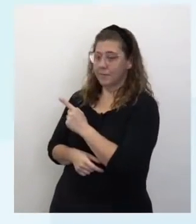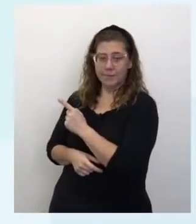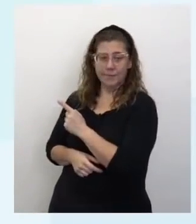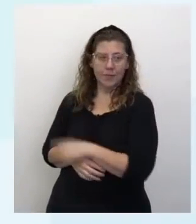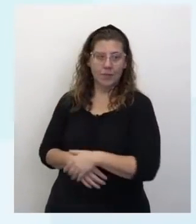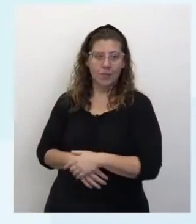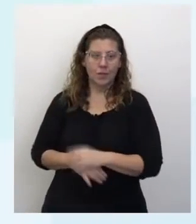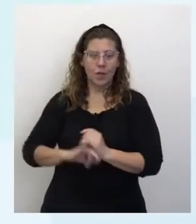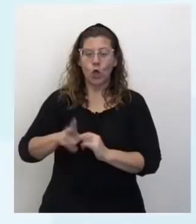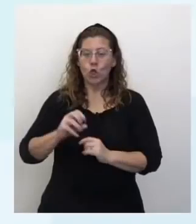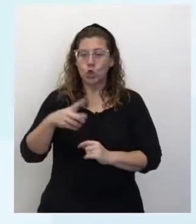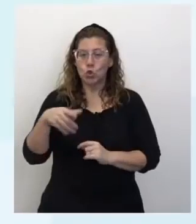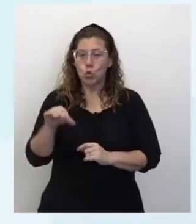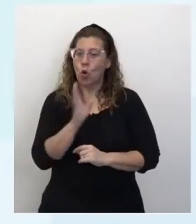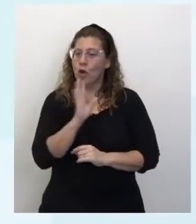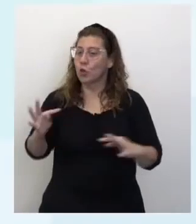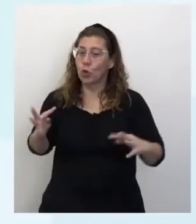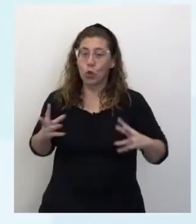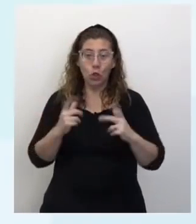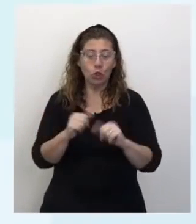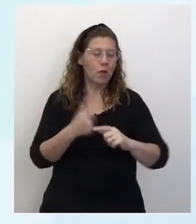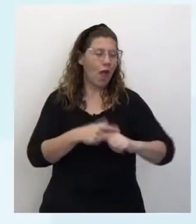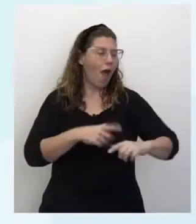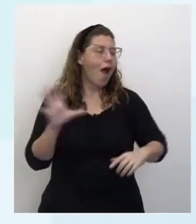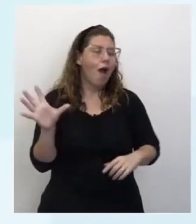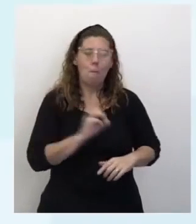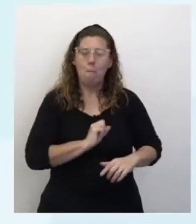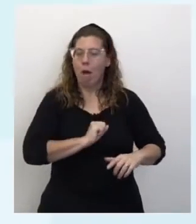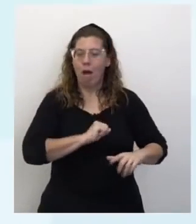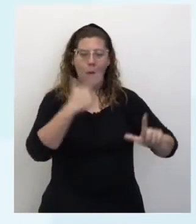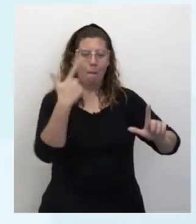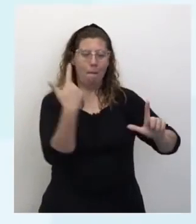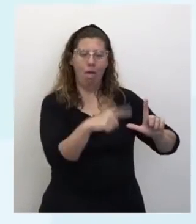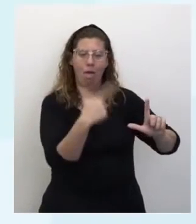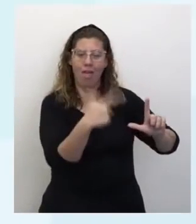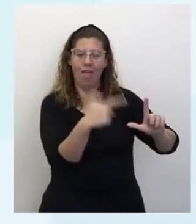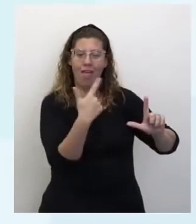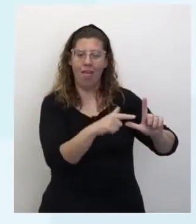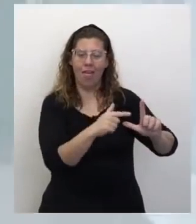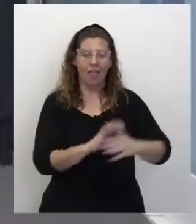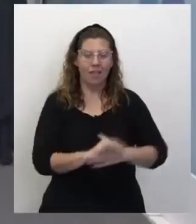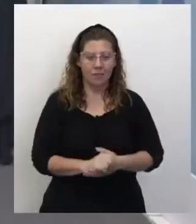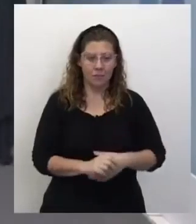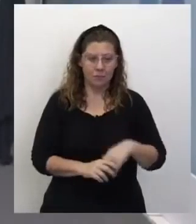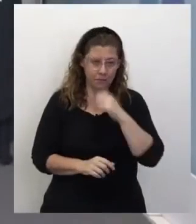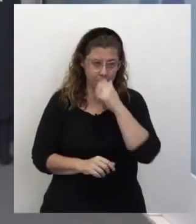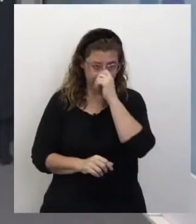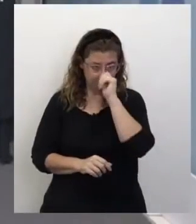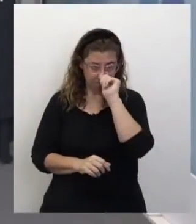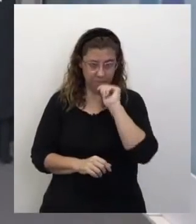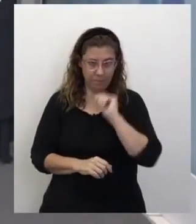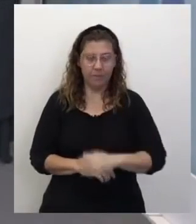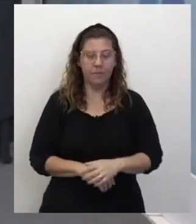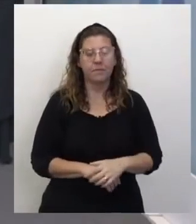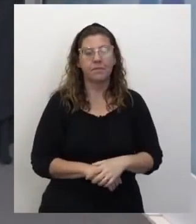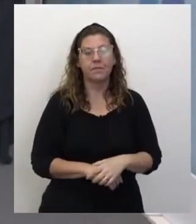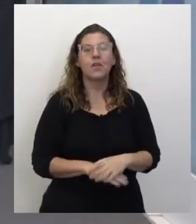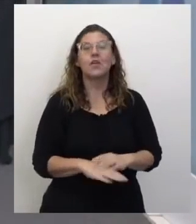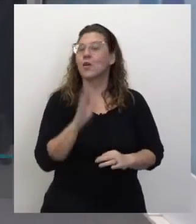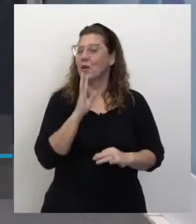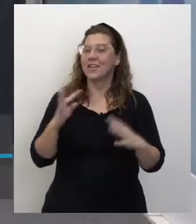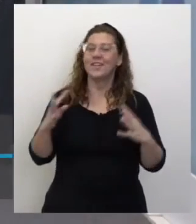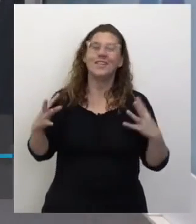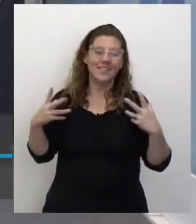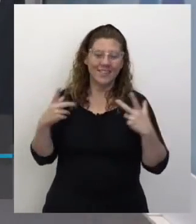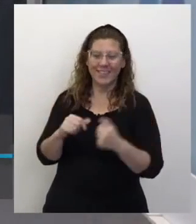conhece todos, né, João? Porque o João adora meme, né, João? Eu adoro meme, adoro as referências todas, é uma beleza, conheço todos eles que estão ali.